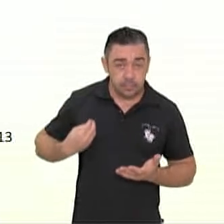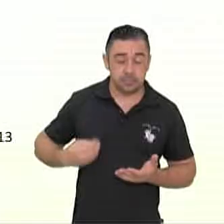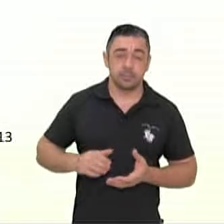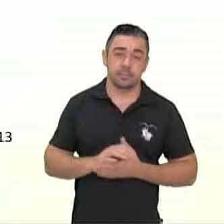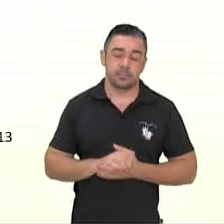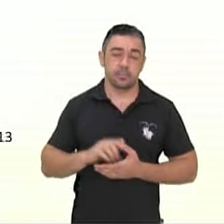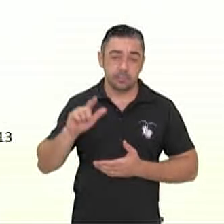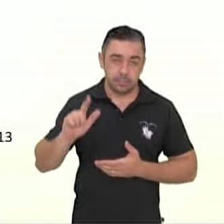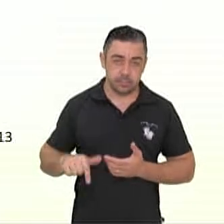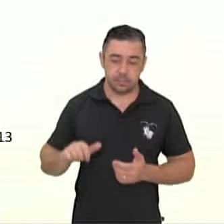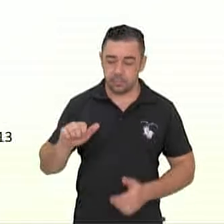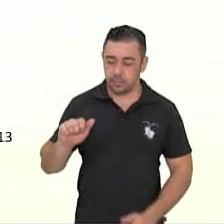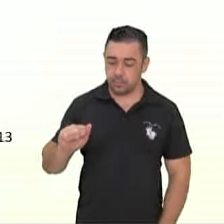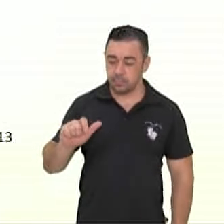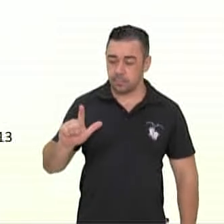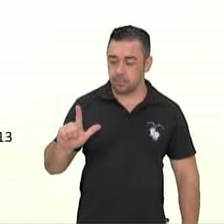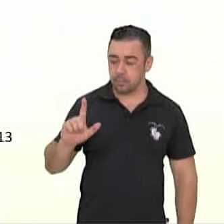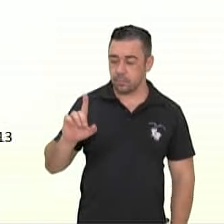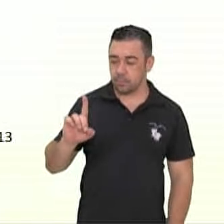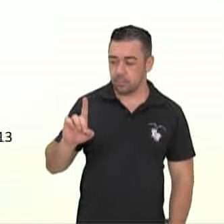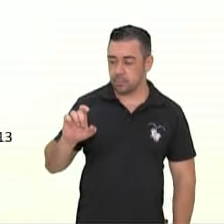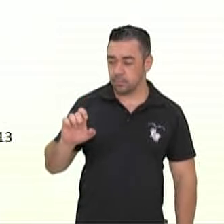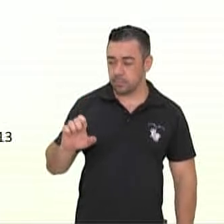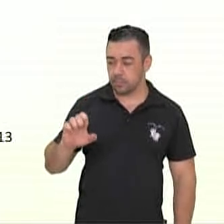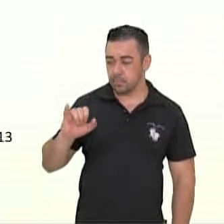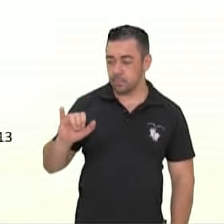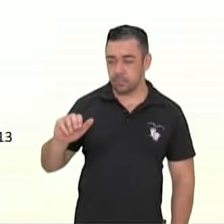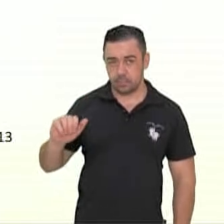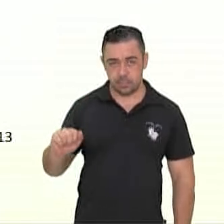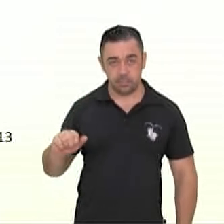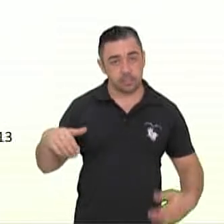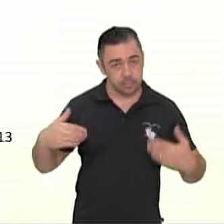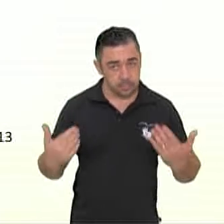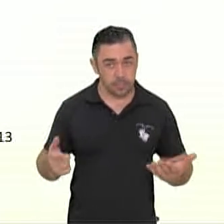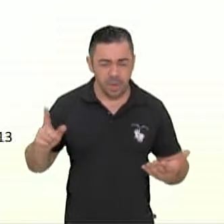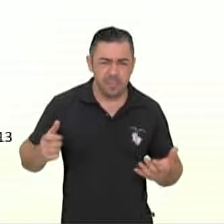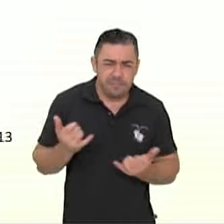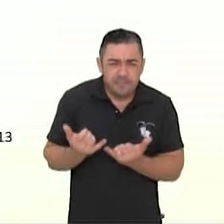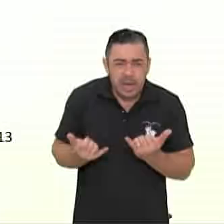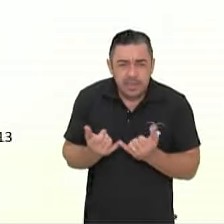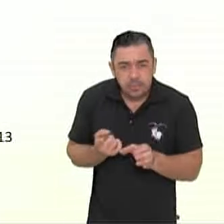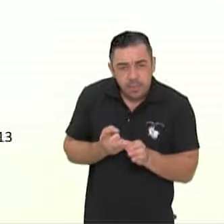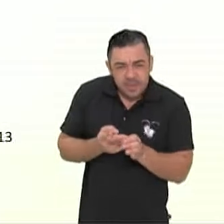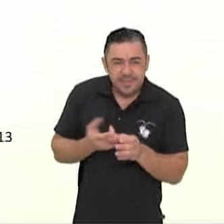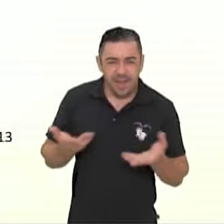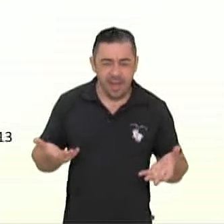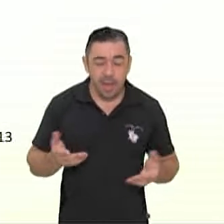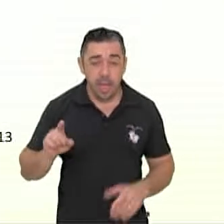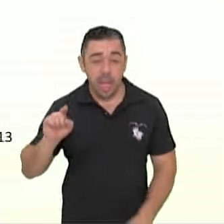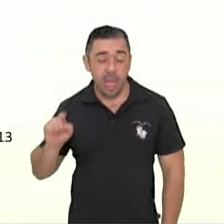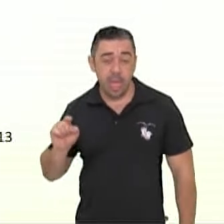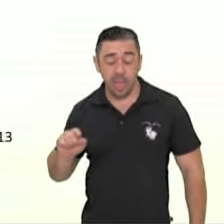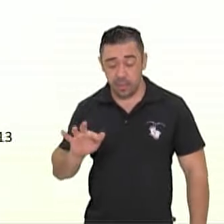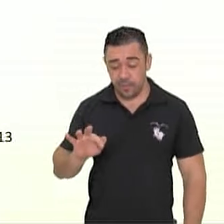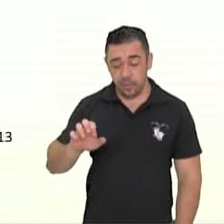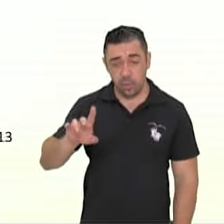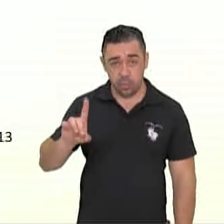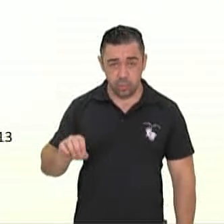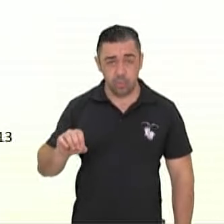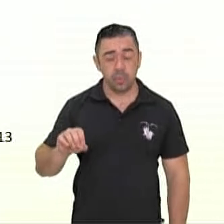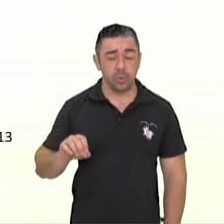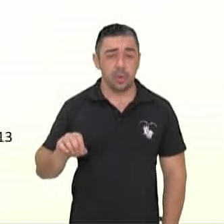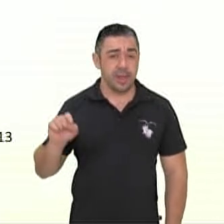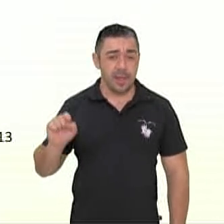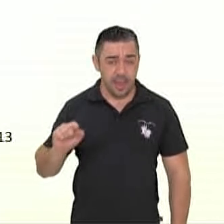aldeia. Dentro desse complexo chamado senhorio ou feudo, temos também, inclusive, a representação da